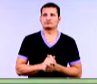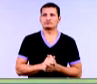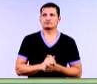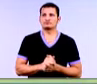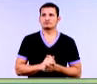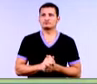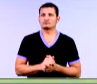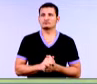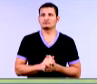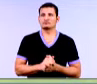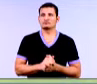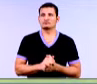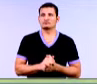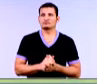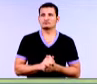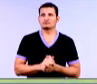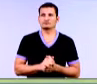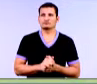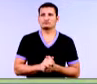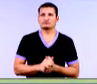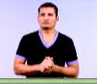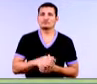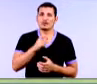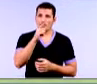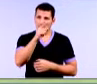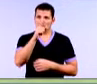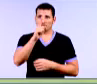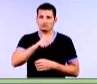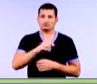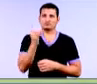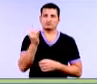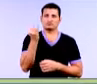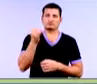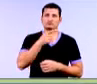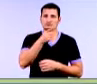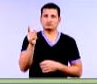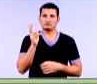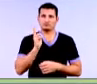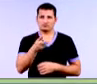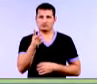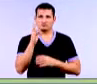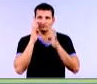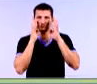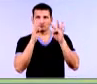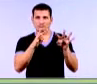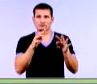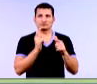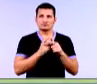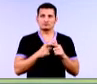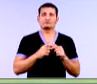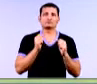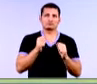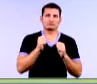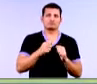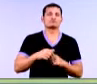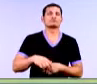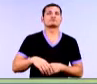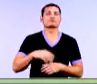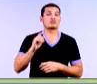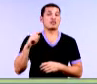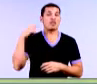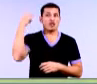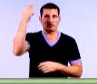números. Isso é importante vocês sempre se atentarem, porque vão fazer muita diferença lá na frente. Olha esse último